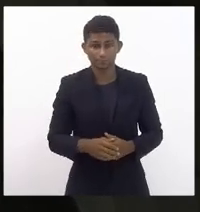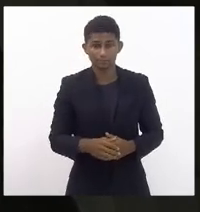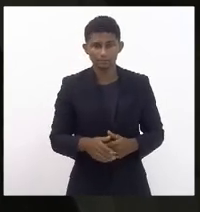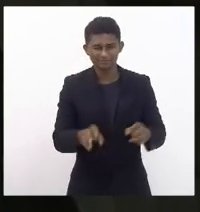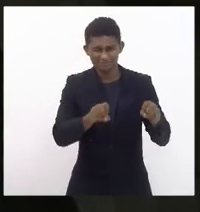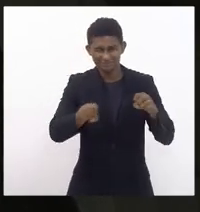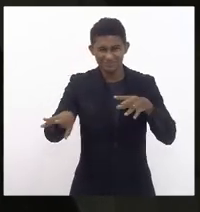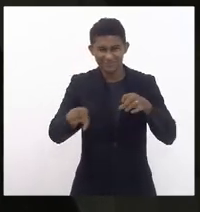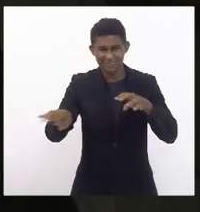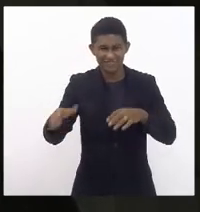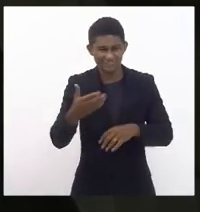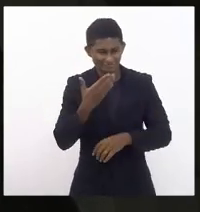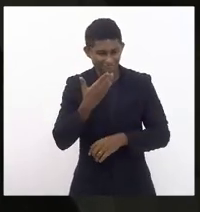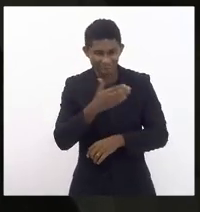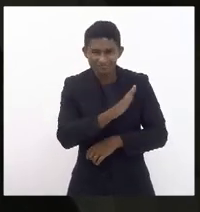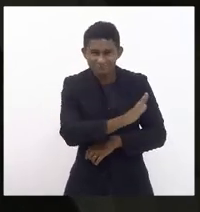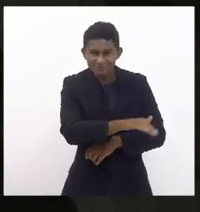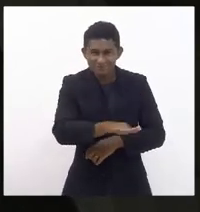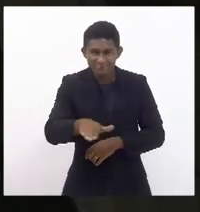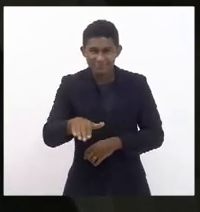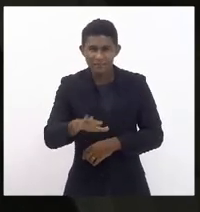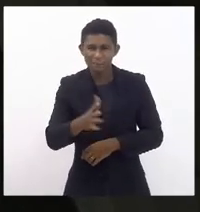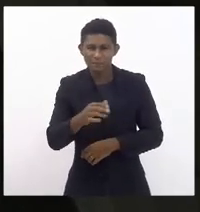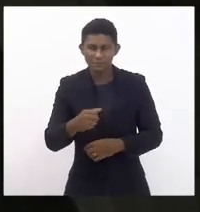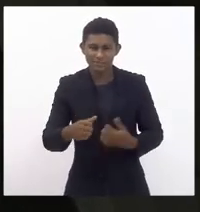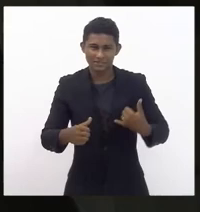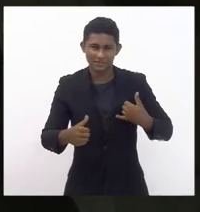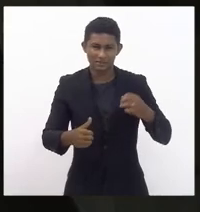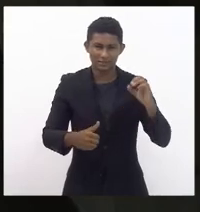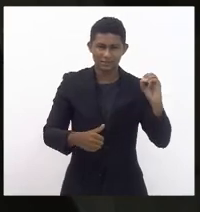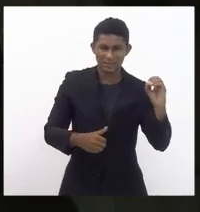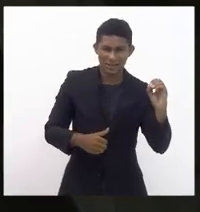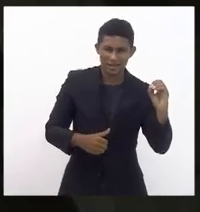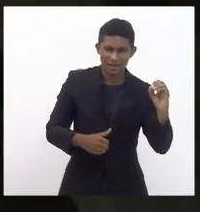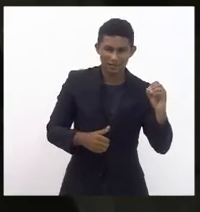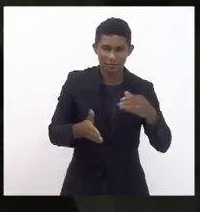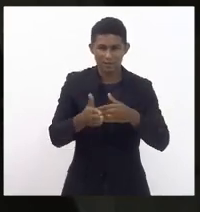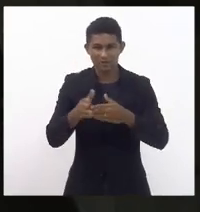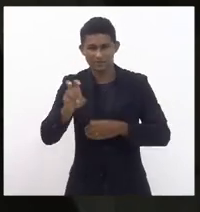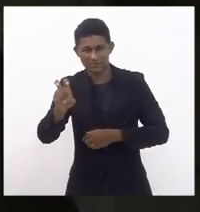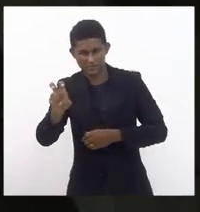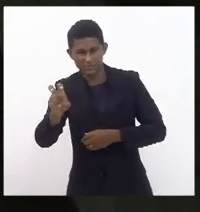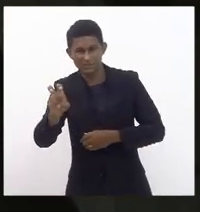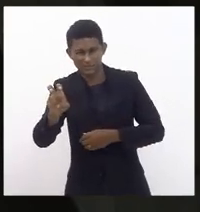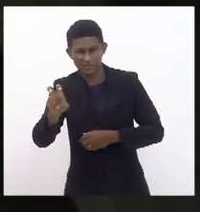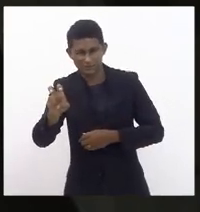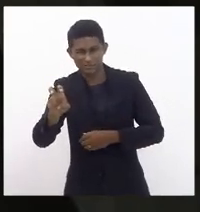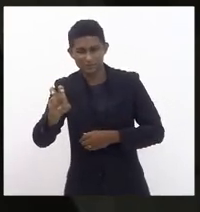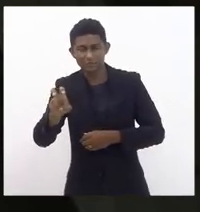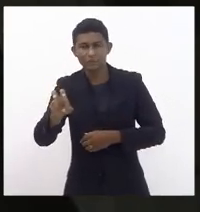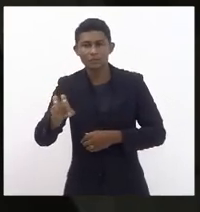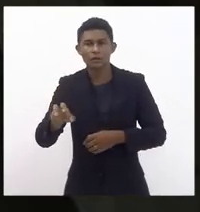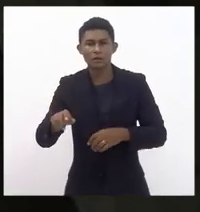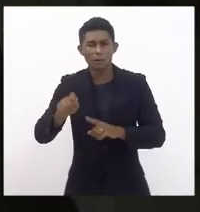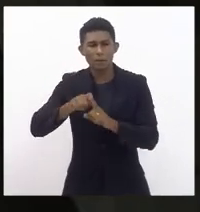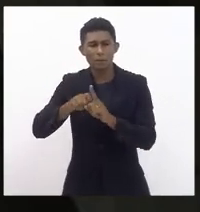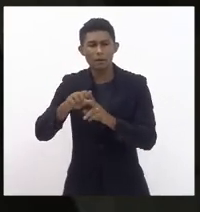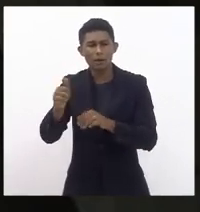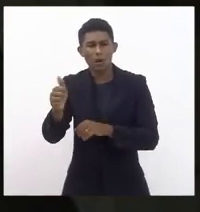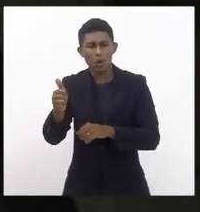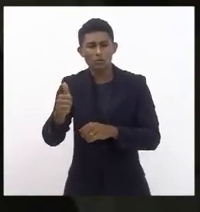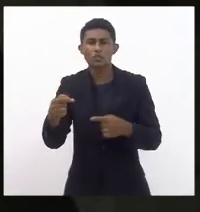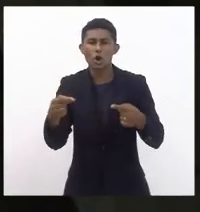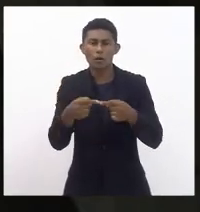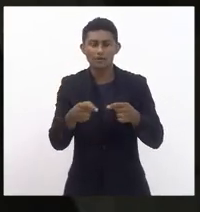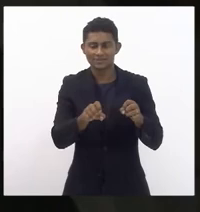da pequena infância da Educação na faixa de 0 a 5 anos e 11 meses que configura a educação infantil um tapa de Educação